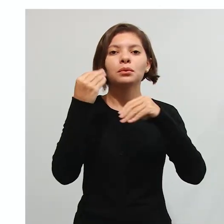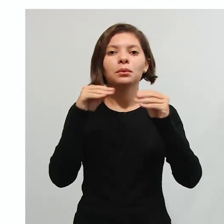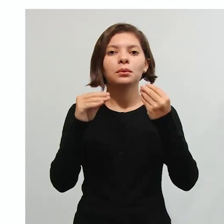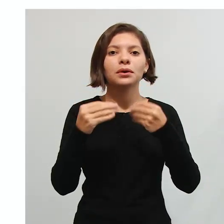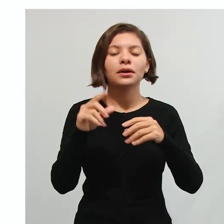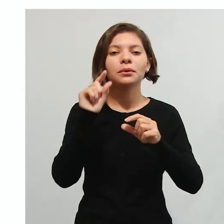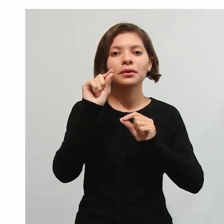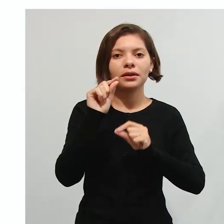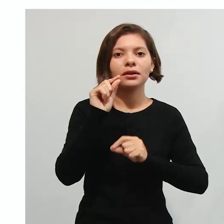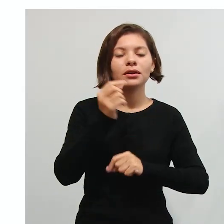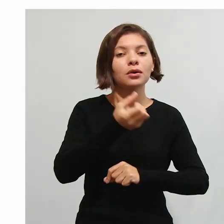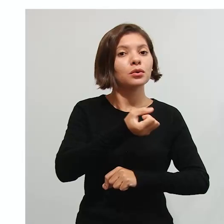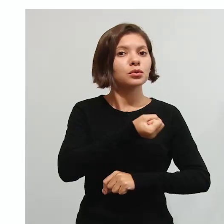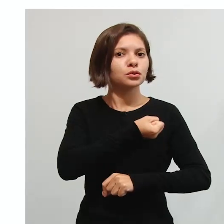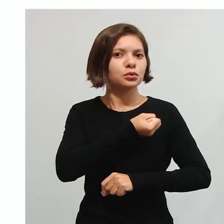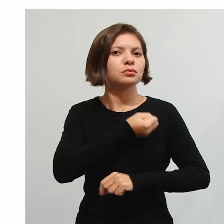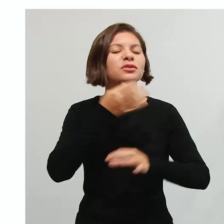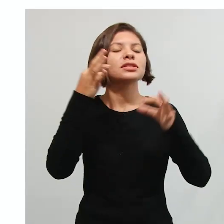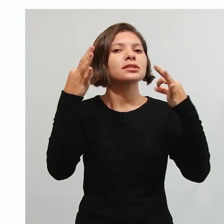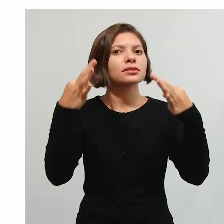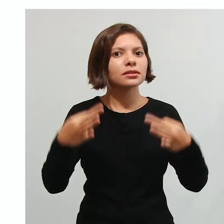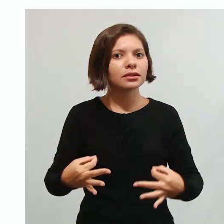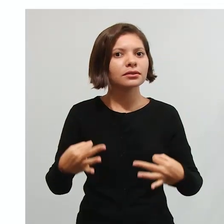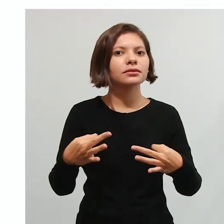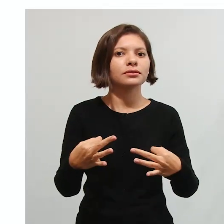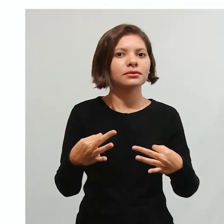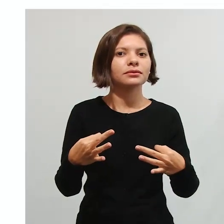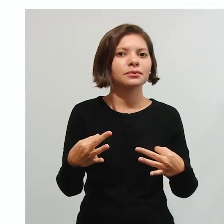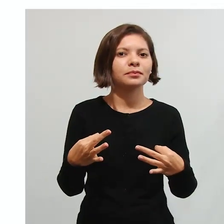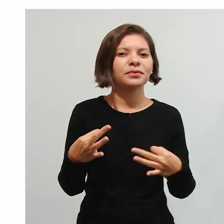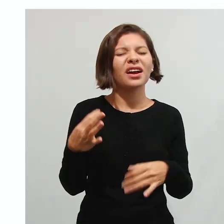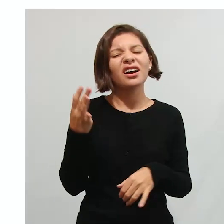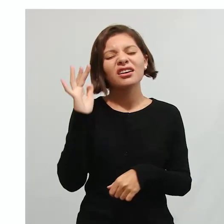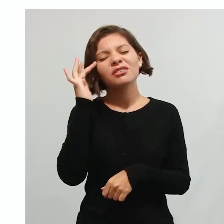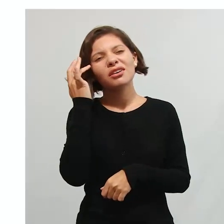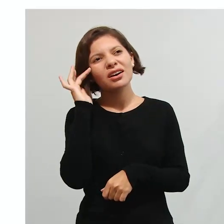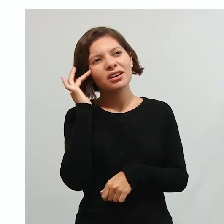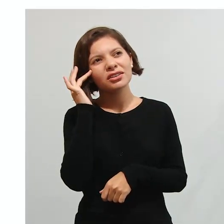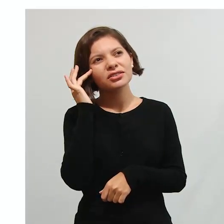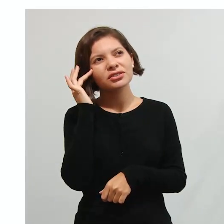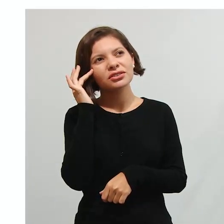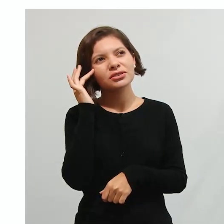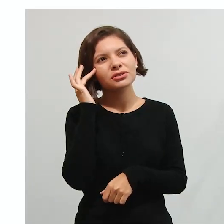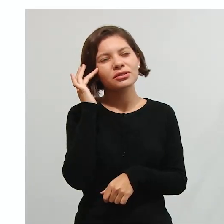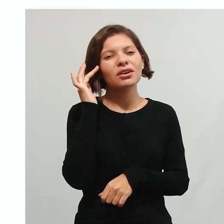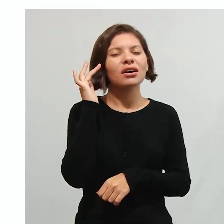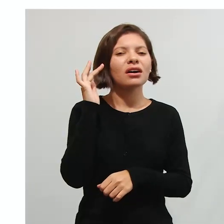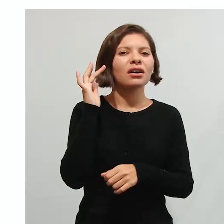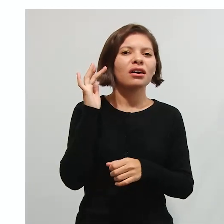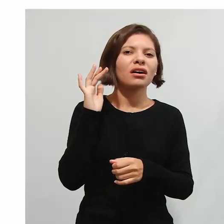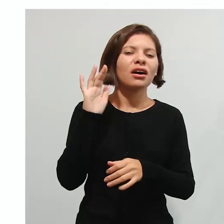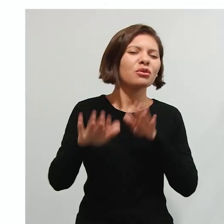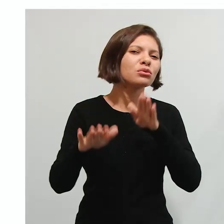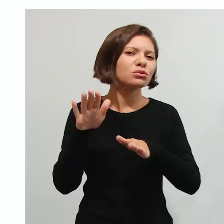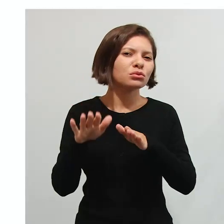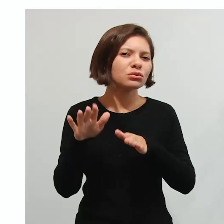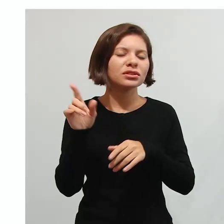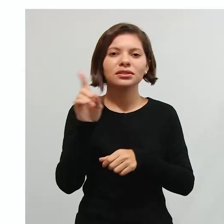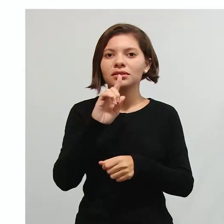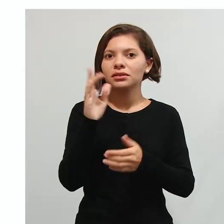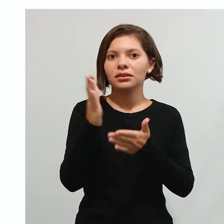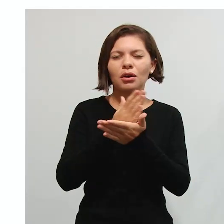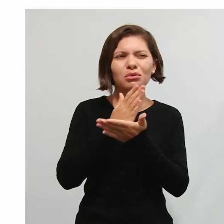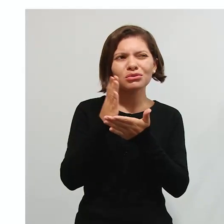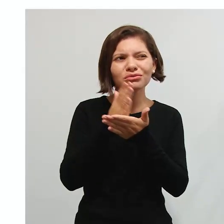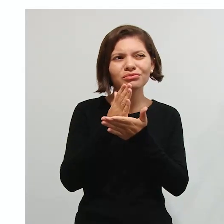que colocar e os números os números corretos a gente não coloca quase todos né boa parte não